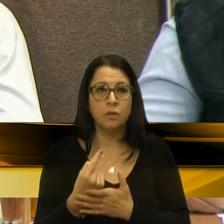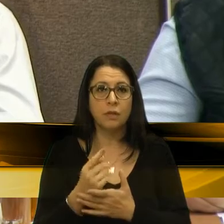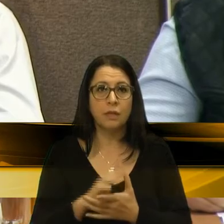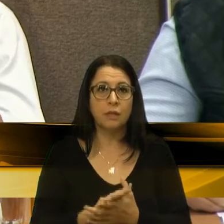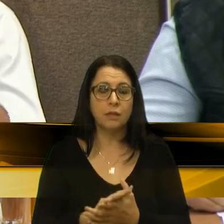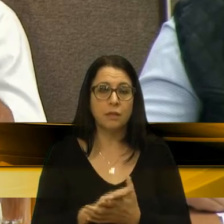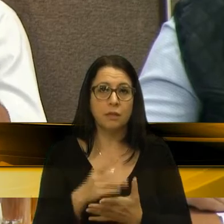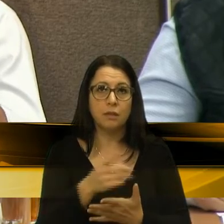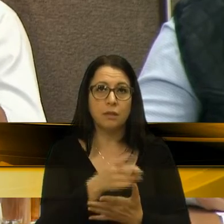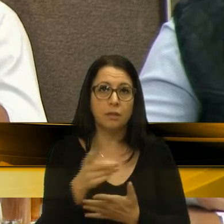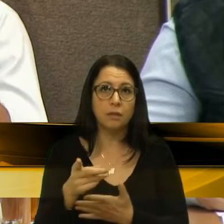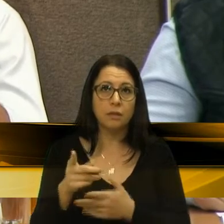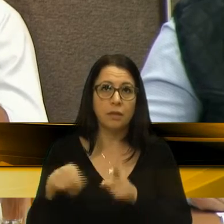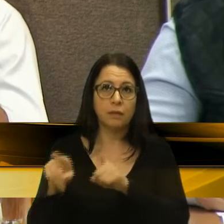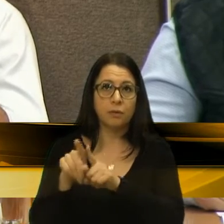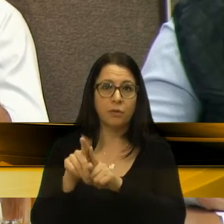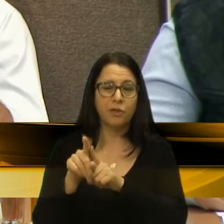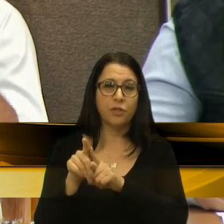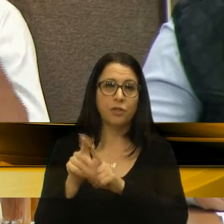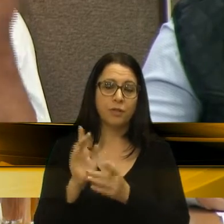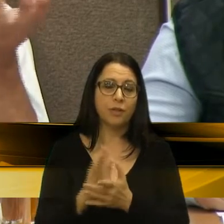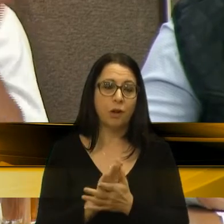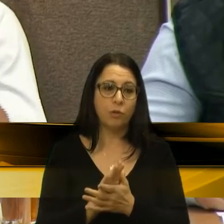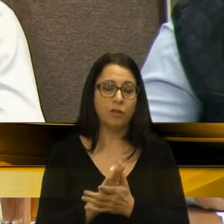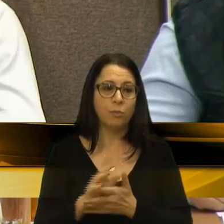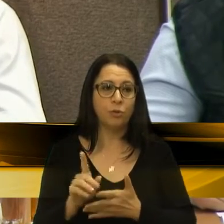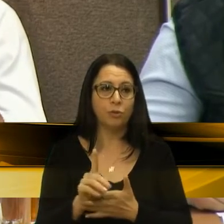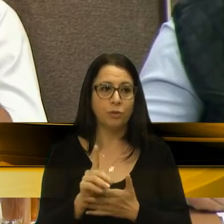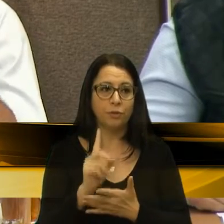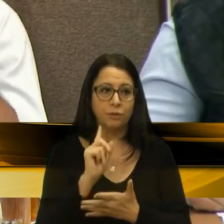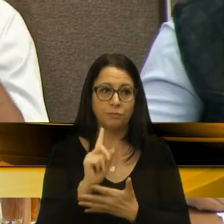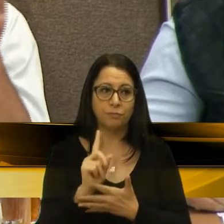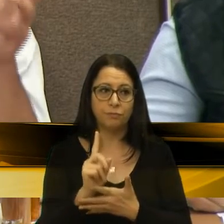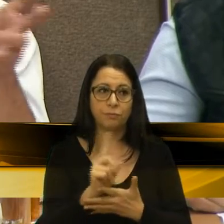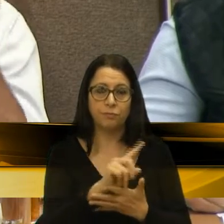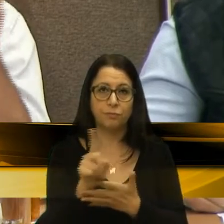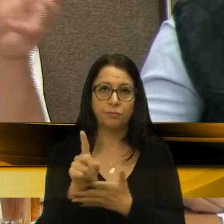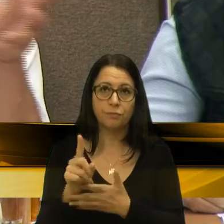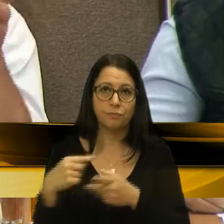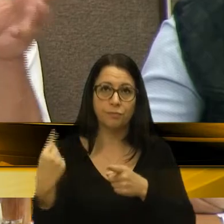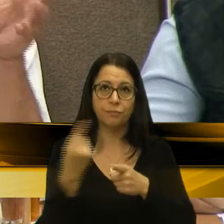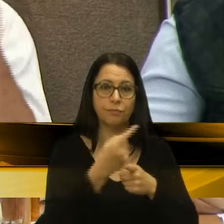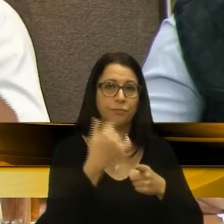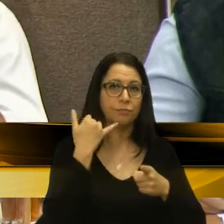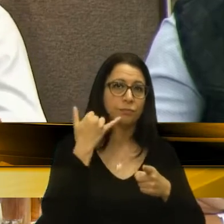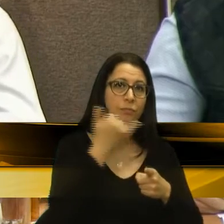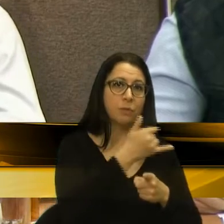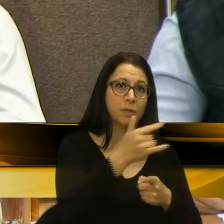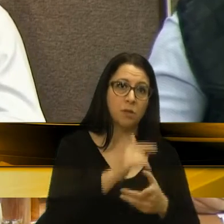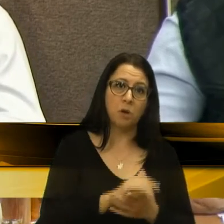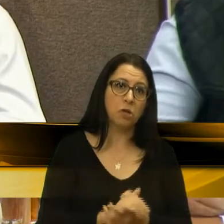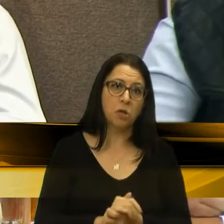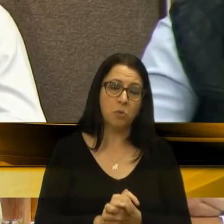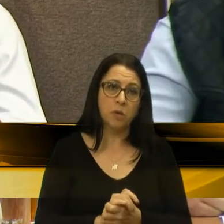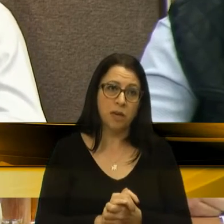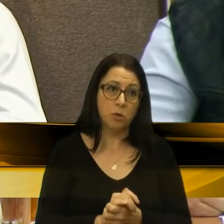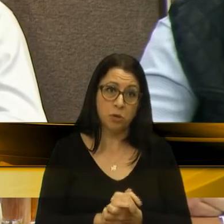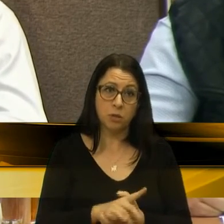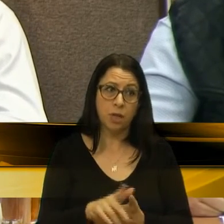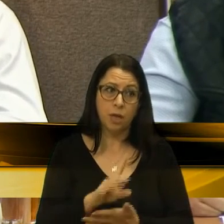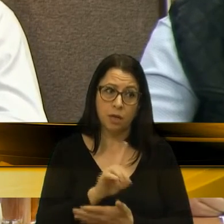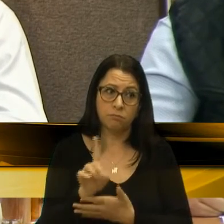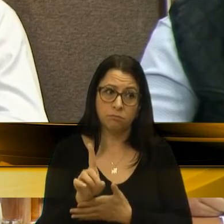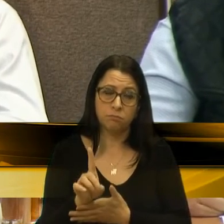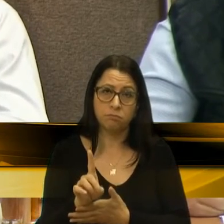operadora que edgar mas podemos pedir autorização para instalar uma num distrito no totoloto é isso que nós queremos é resolver